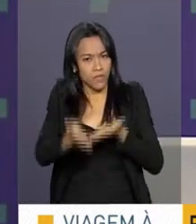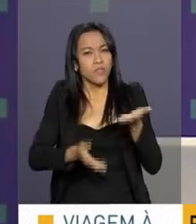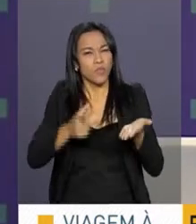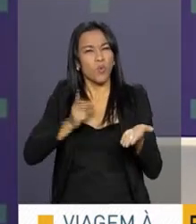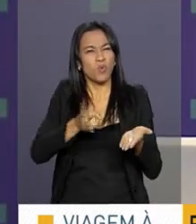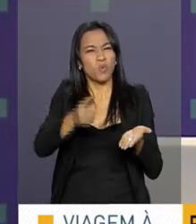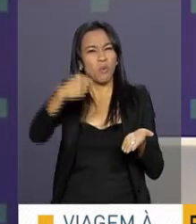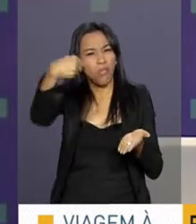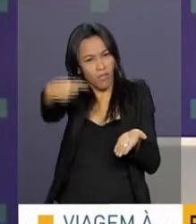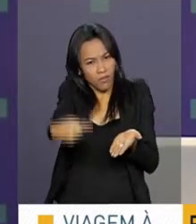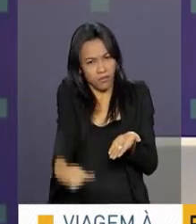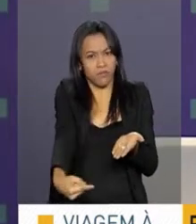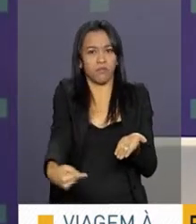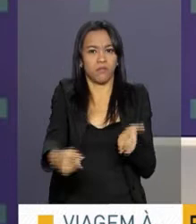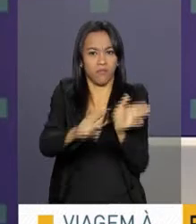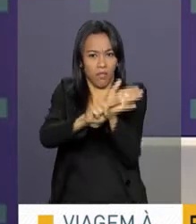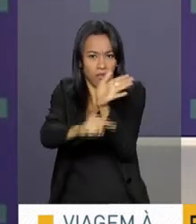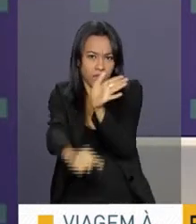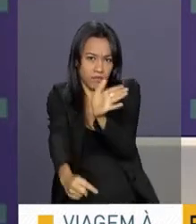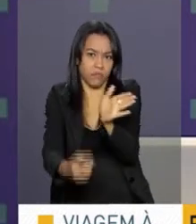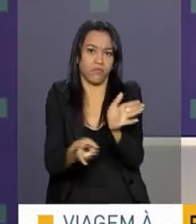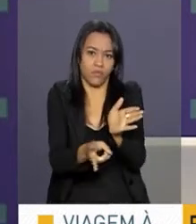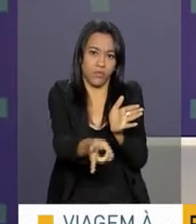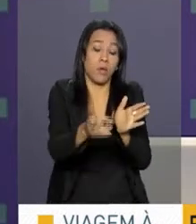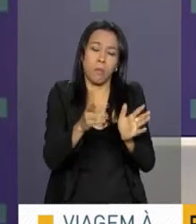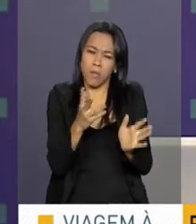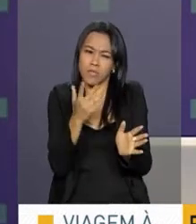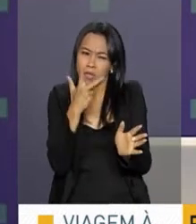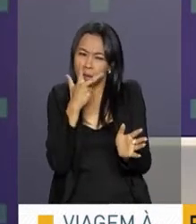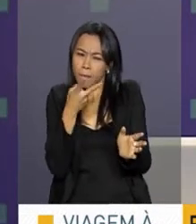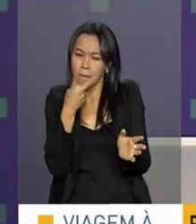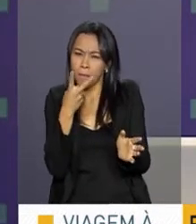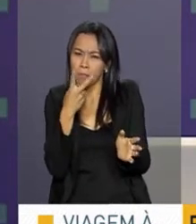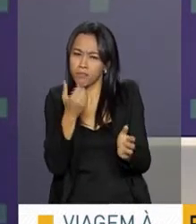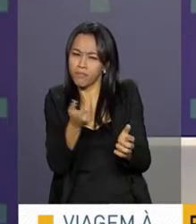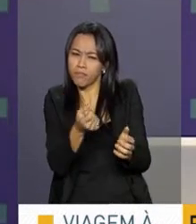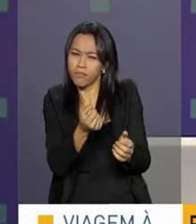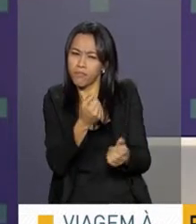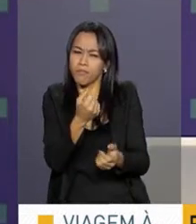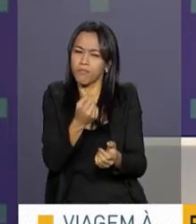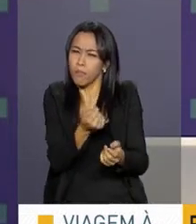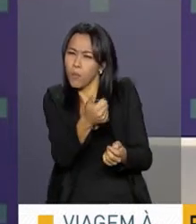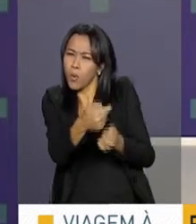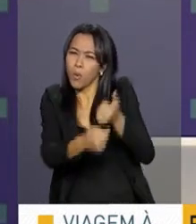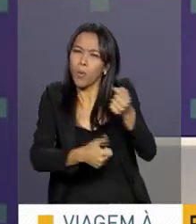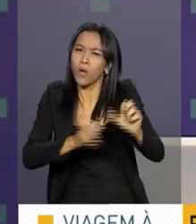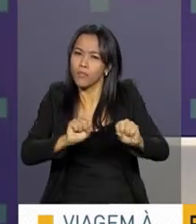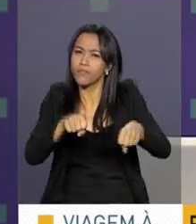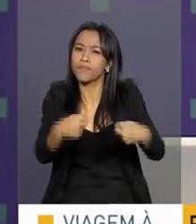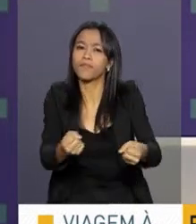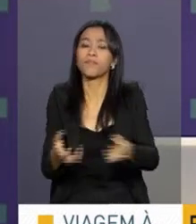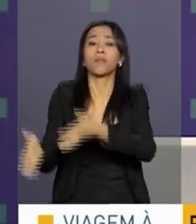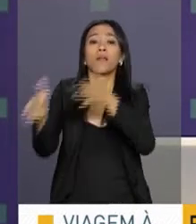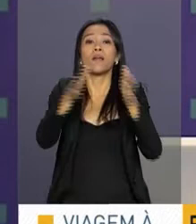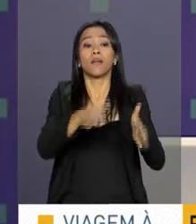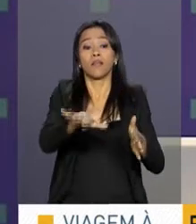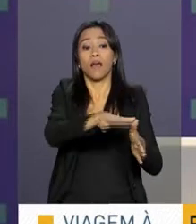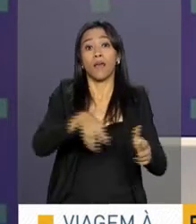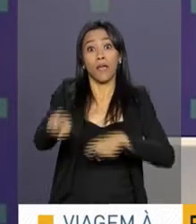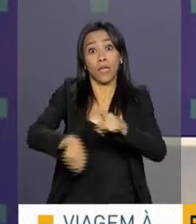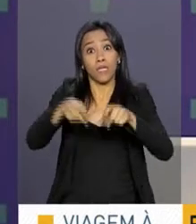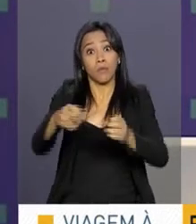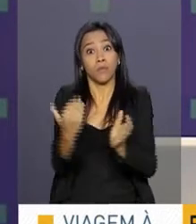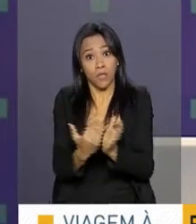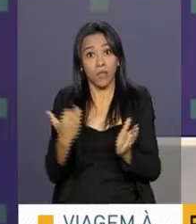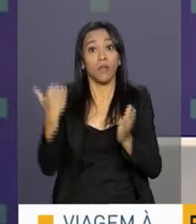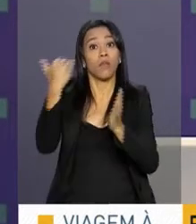negativos, mas já apresenta sinais de recuperação. O setor agrícola teve um aumento de produção de mais de